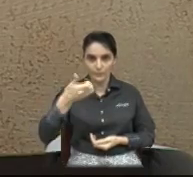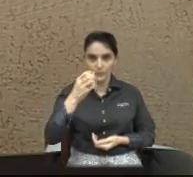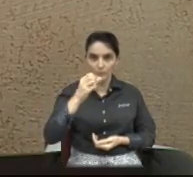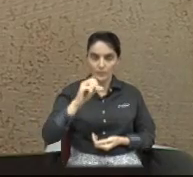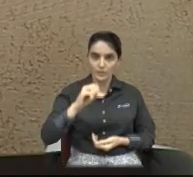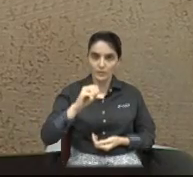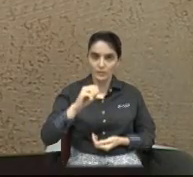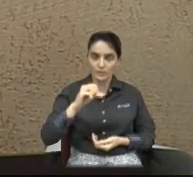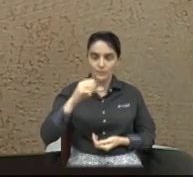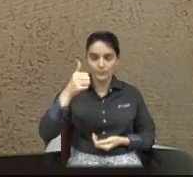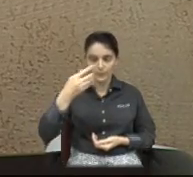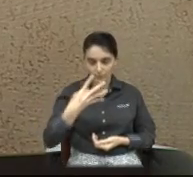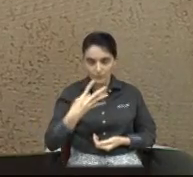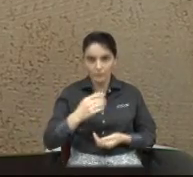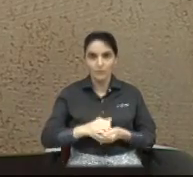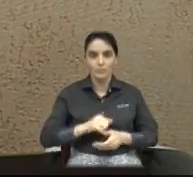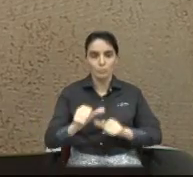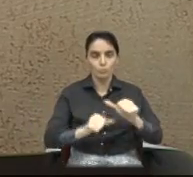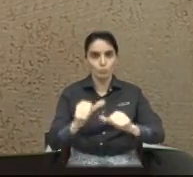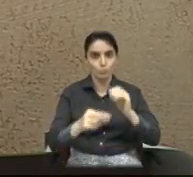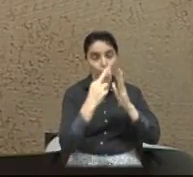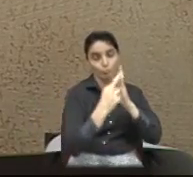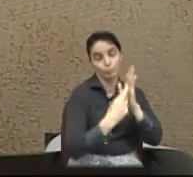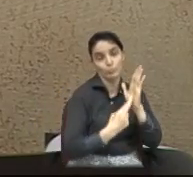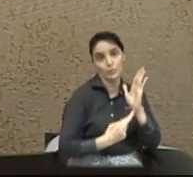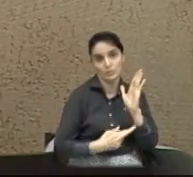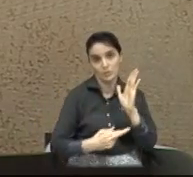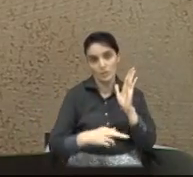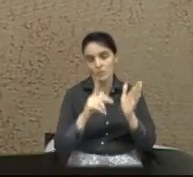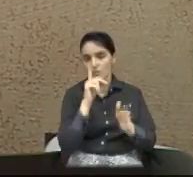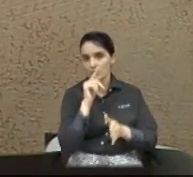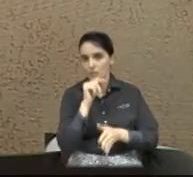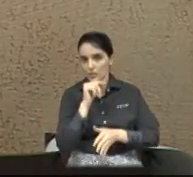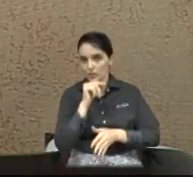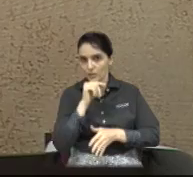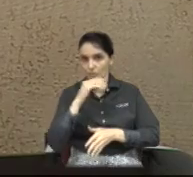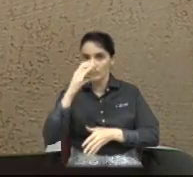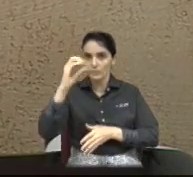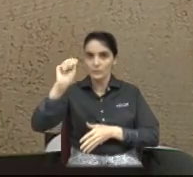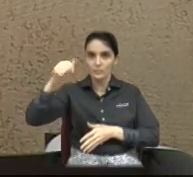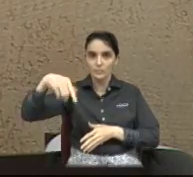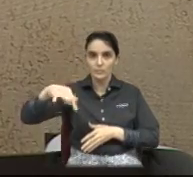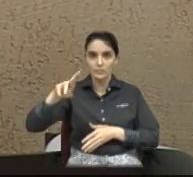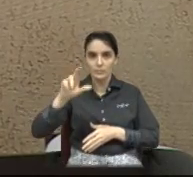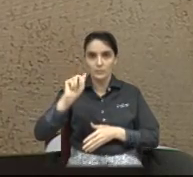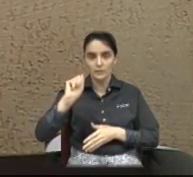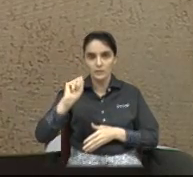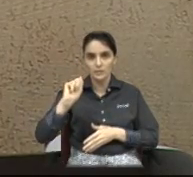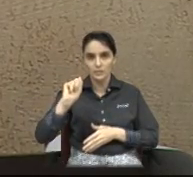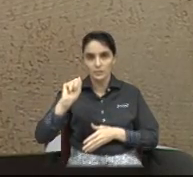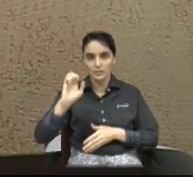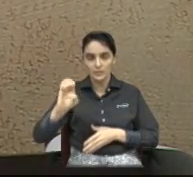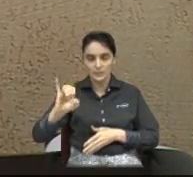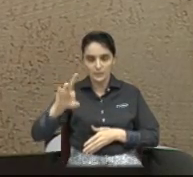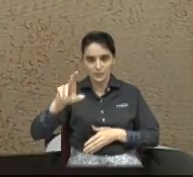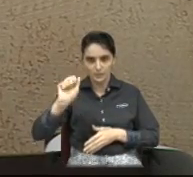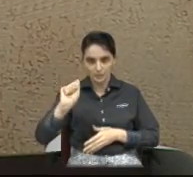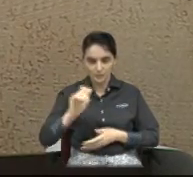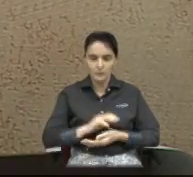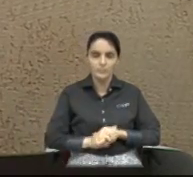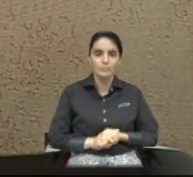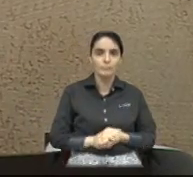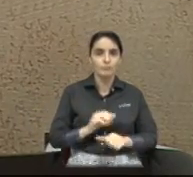910/2014, para alteração das regras atuais de outorga da água do sistema Cantareira, tratando a questão do racionamento de outorgas